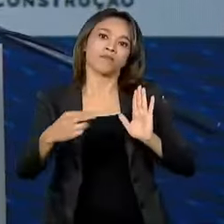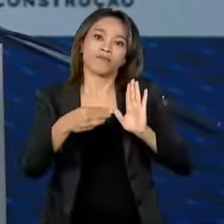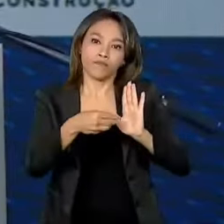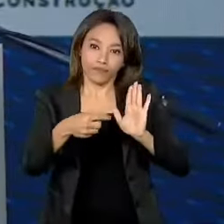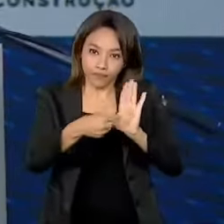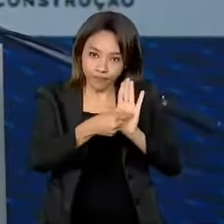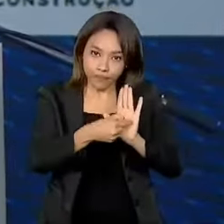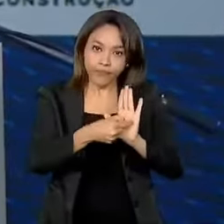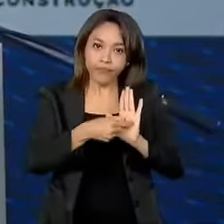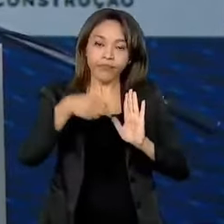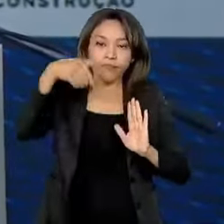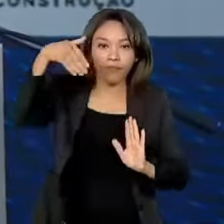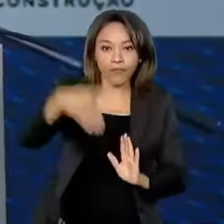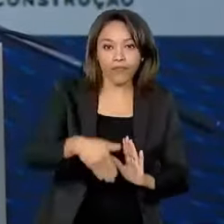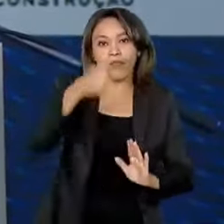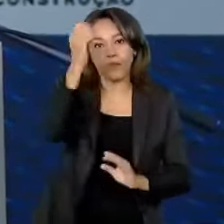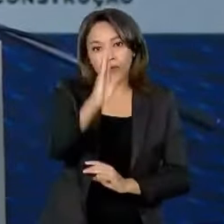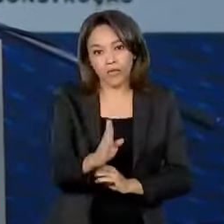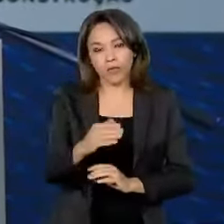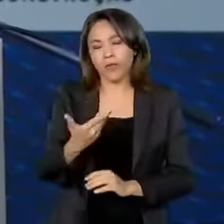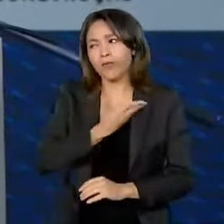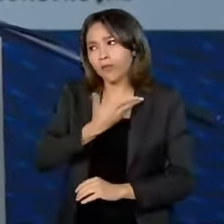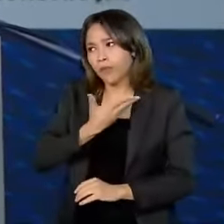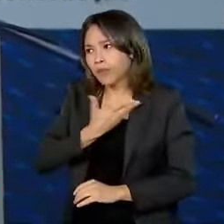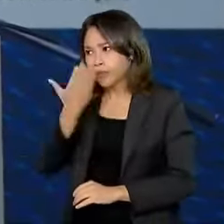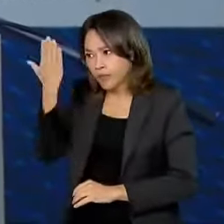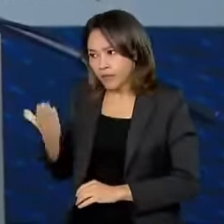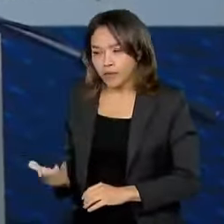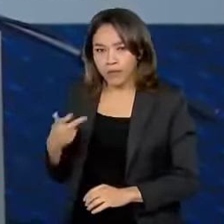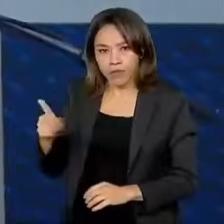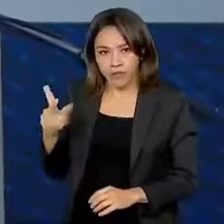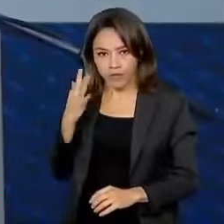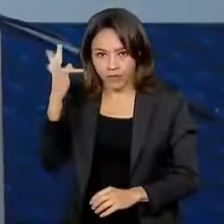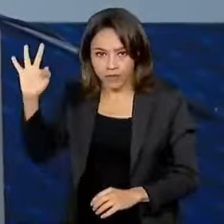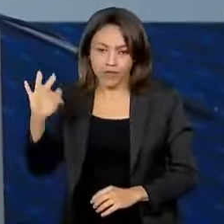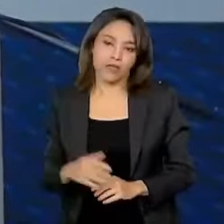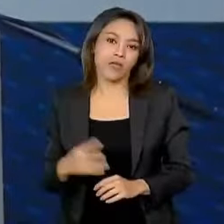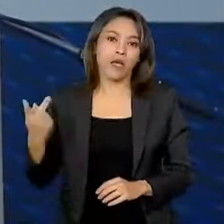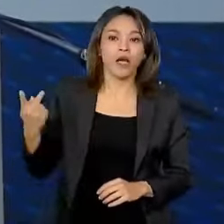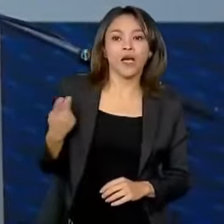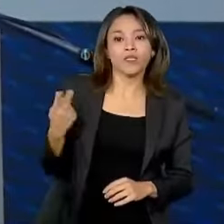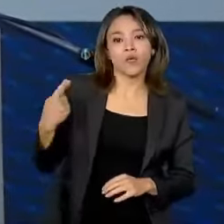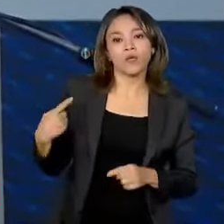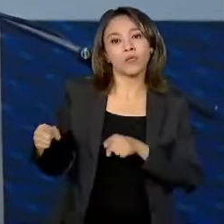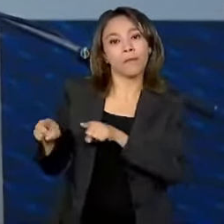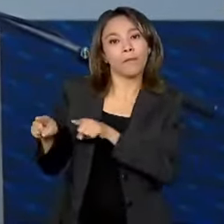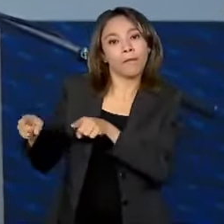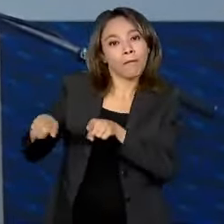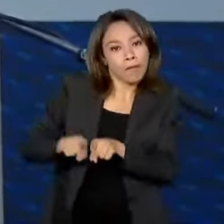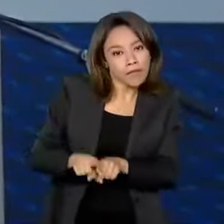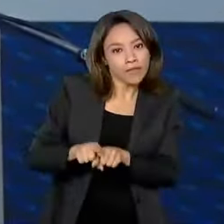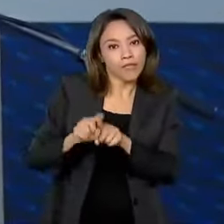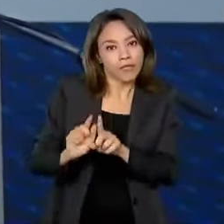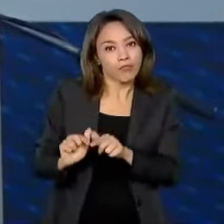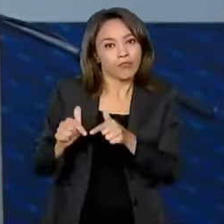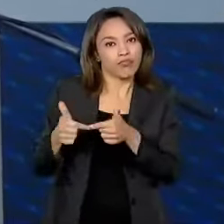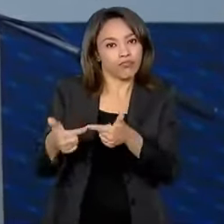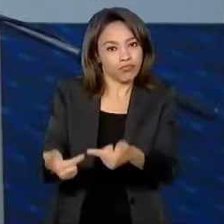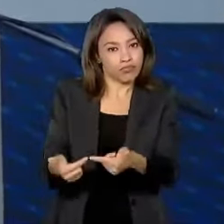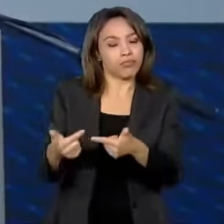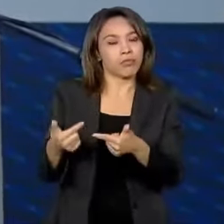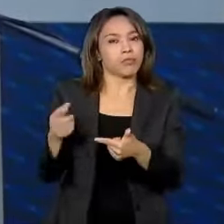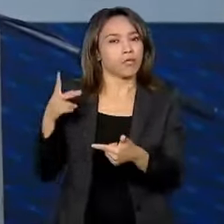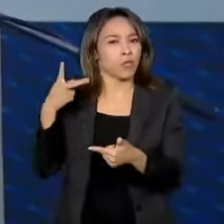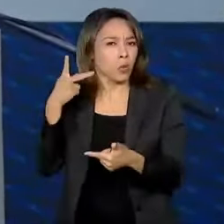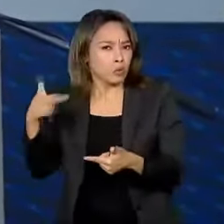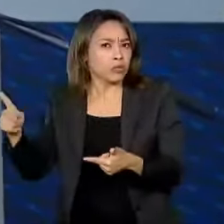caro amigo presidente Macron, nossa parceria com seu elevado componente